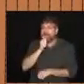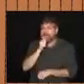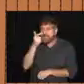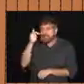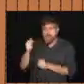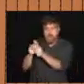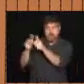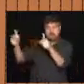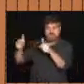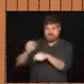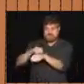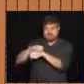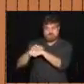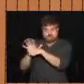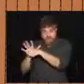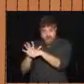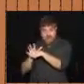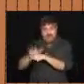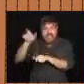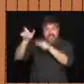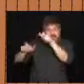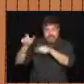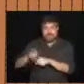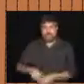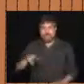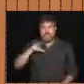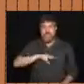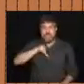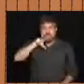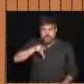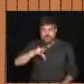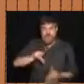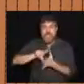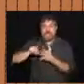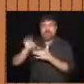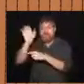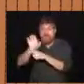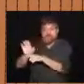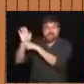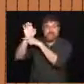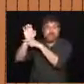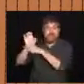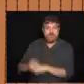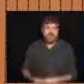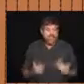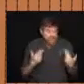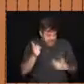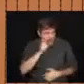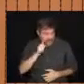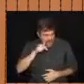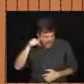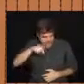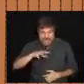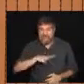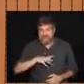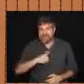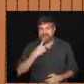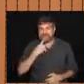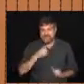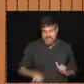sabe que essas pessoas, muitas vezes, elas fazem de Portugal a porta da entrada da Europa, como é o caso dessa senhora